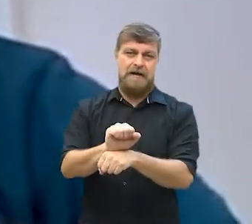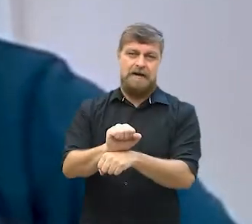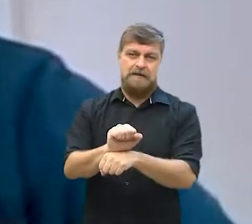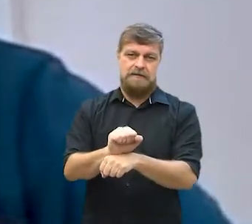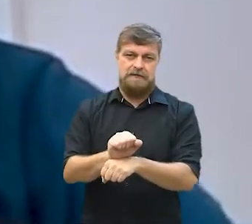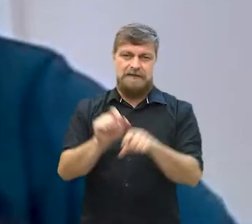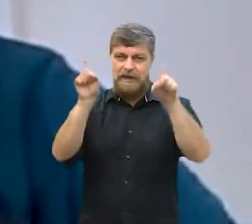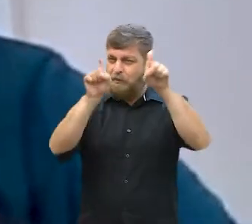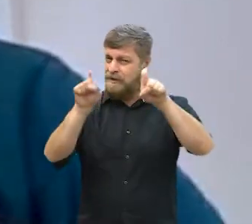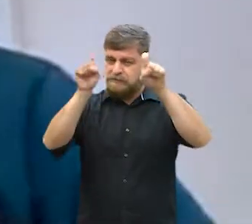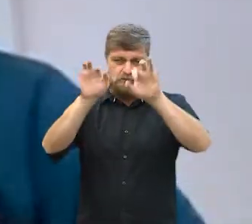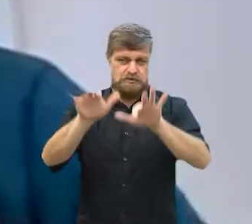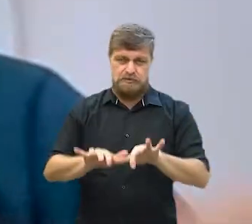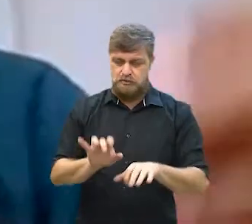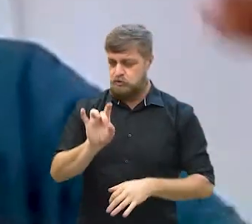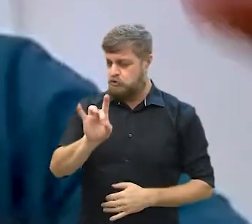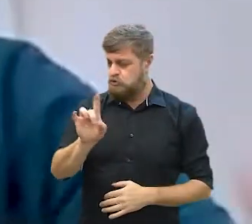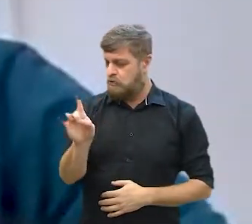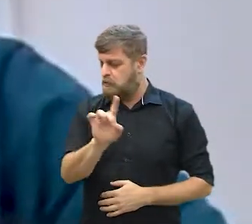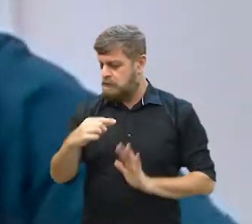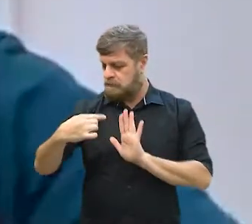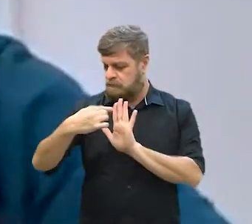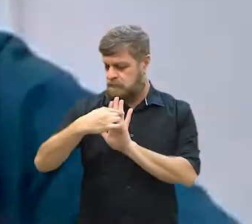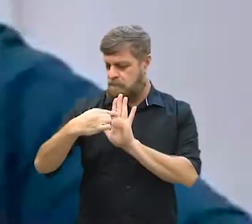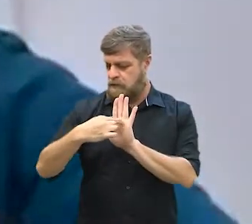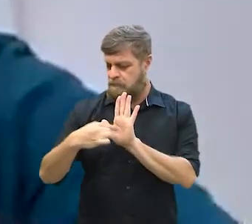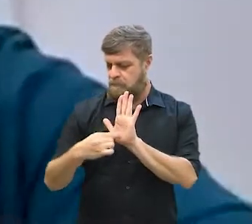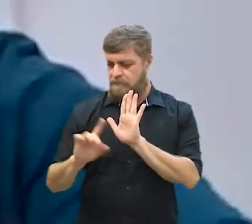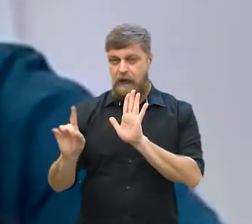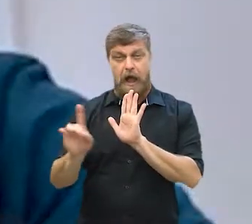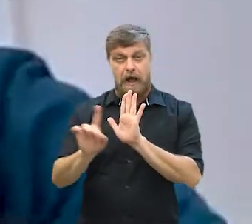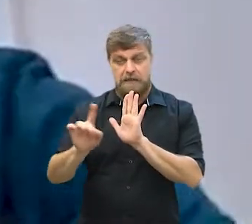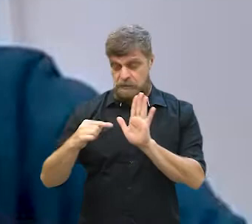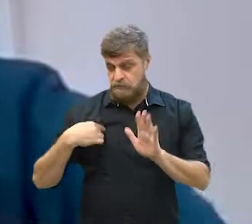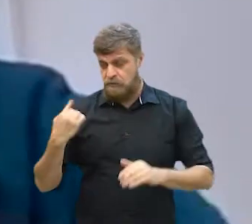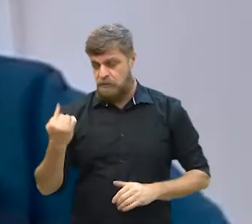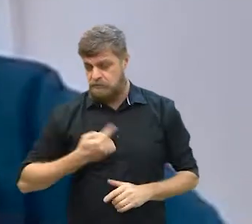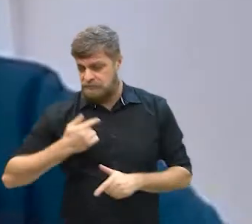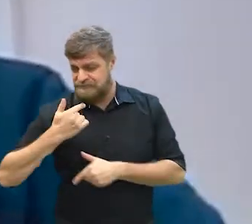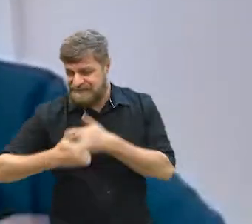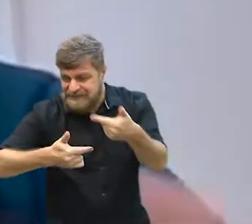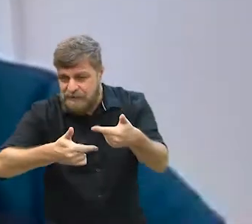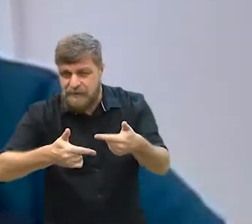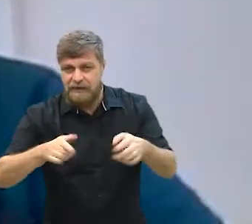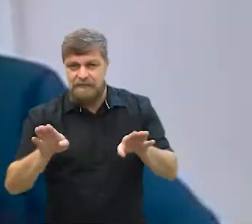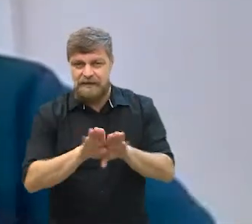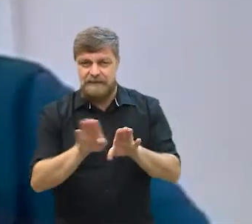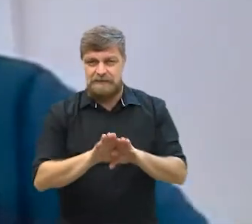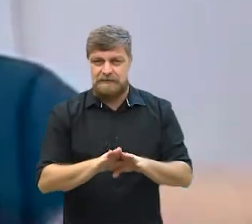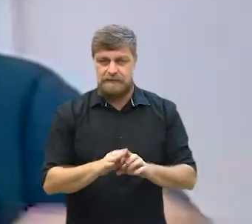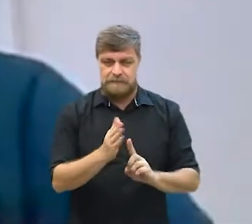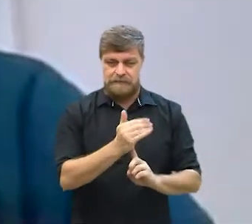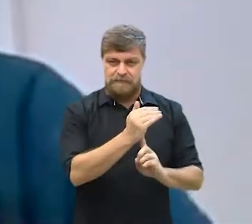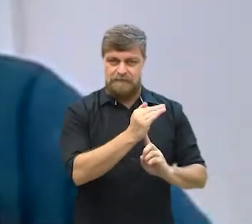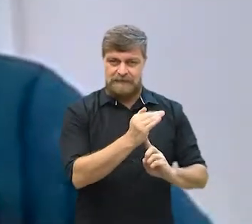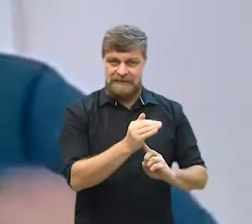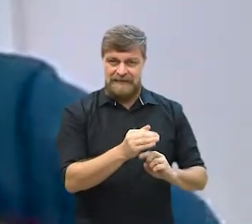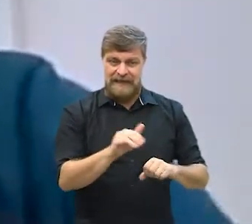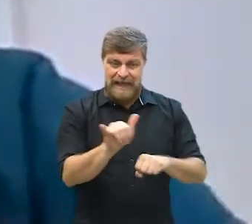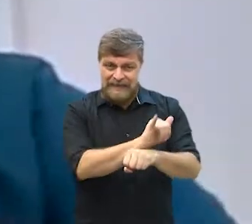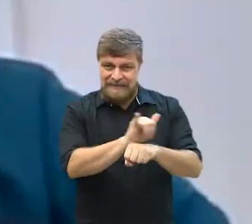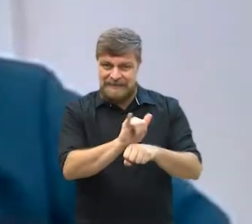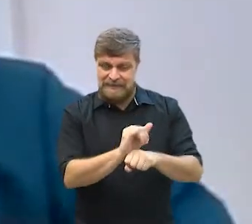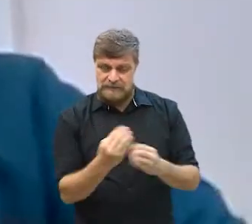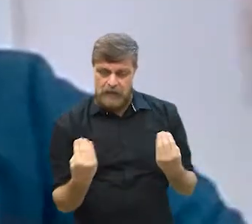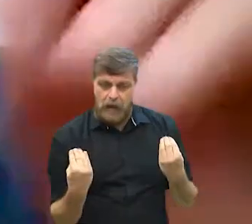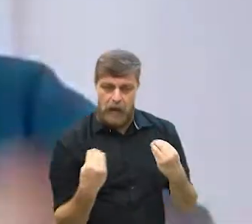parar só no computador em si ou só no programa, no software em si. Colocar esse recurso tecnológico dentro